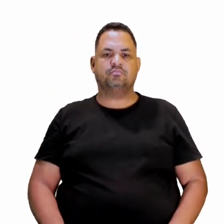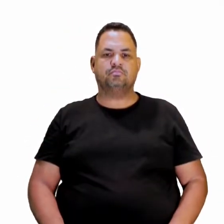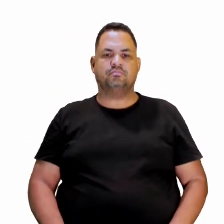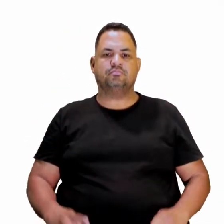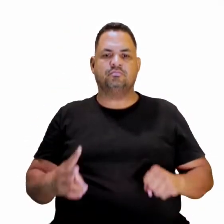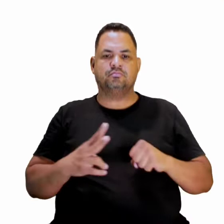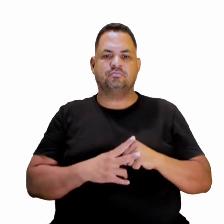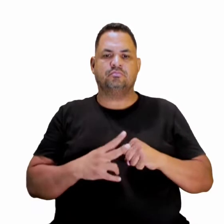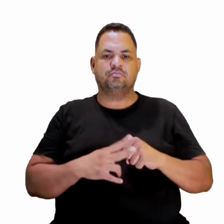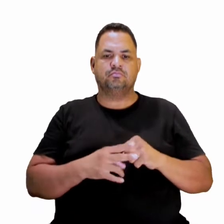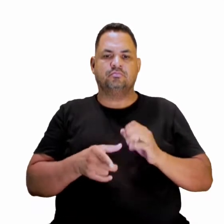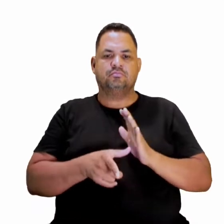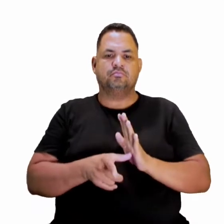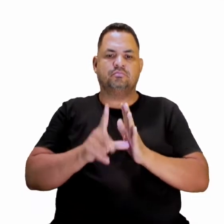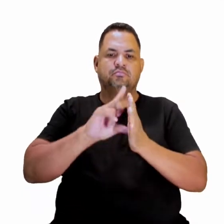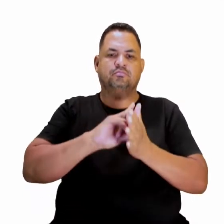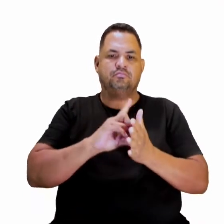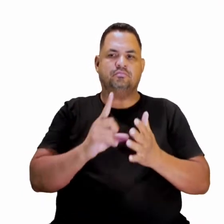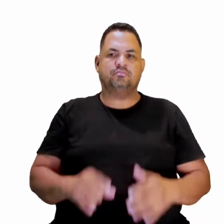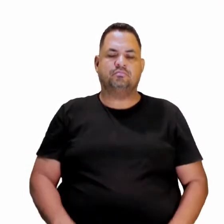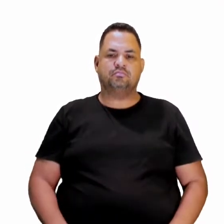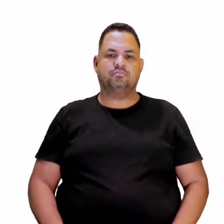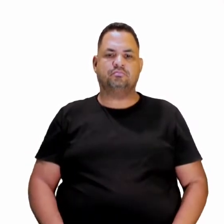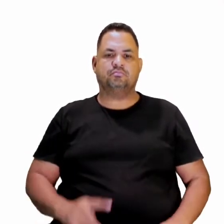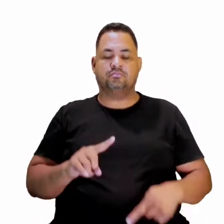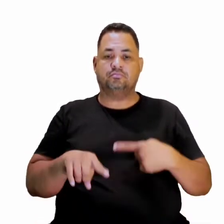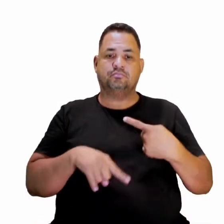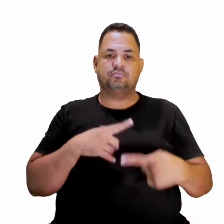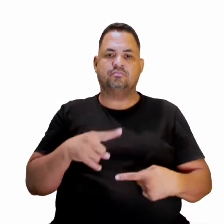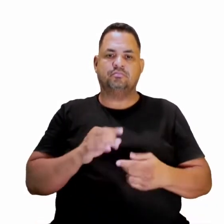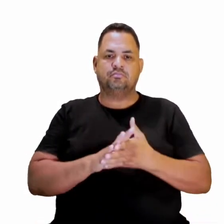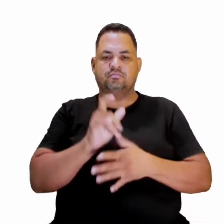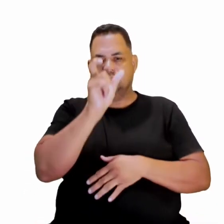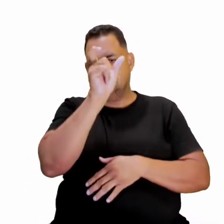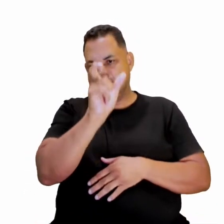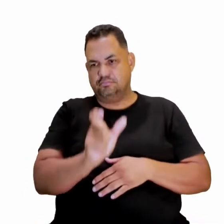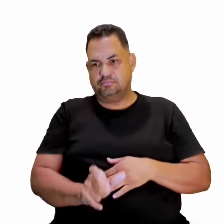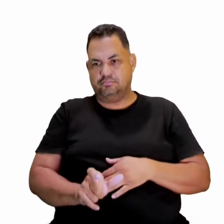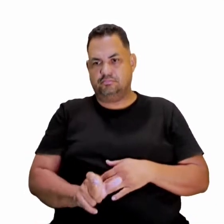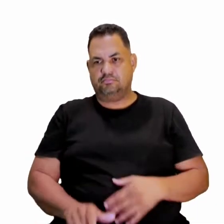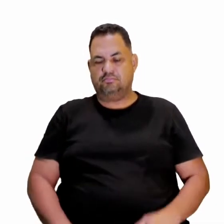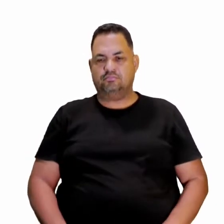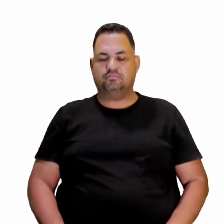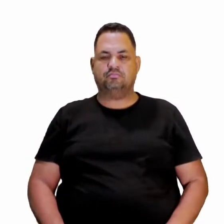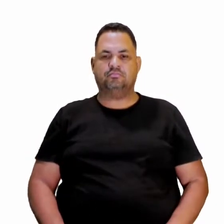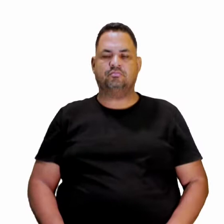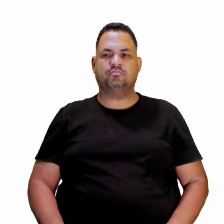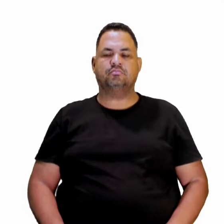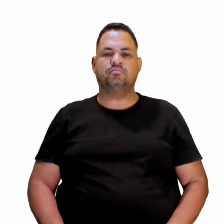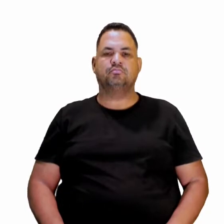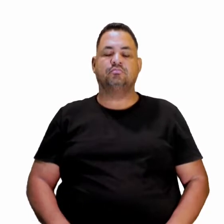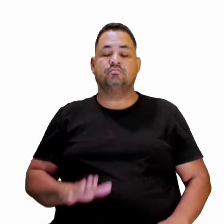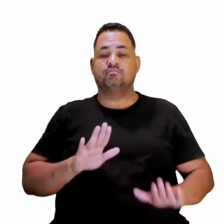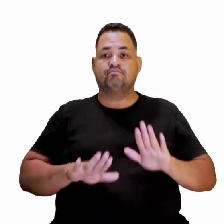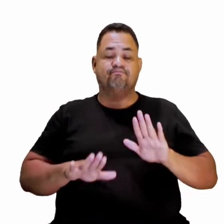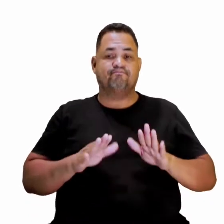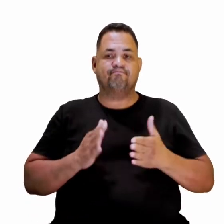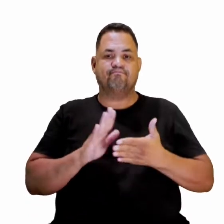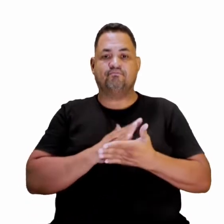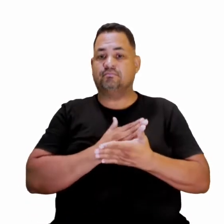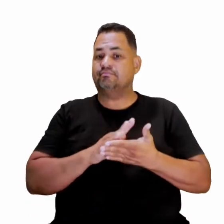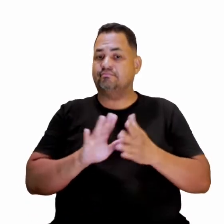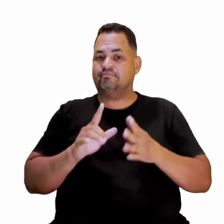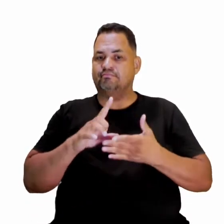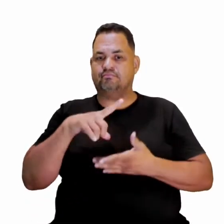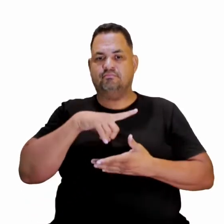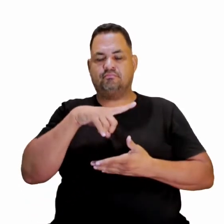o verbo ele vem antes, ele vem depois do sujeito. Então, assim, é muito... Depende, pode ter alguma